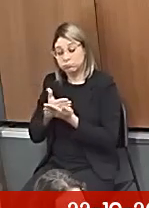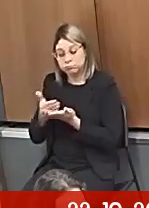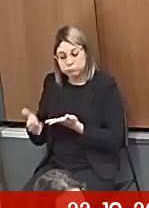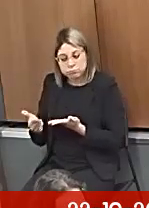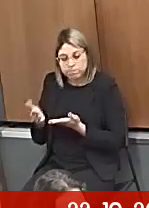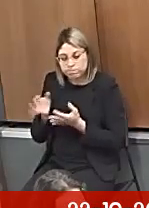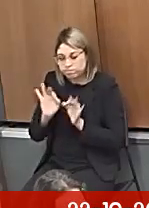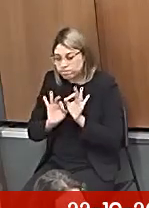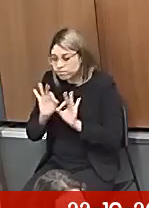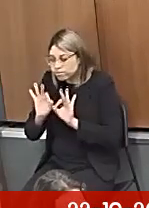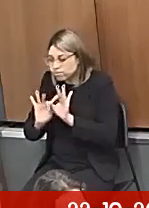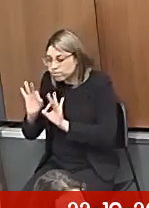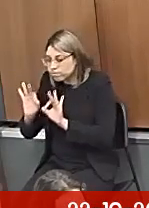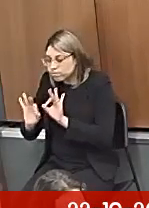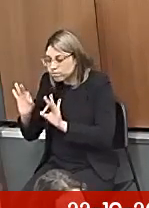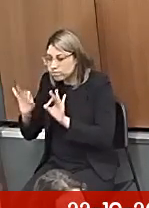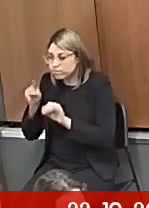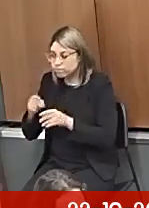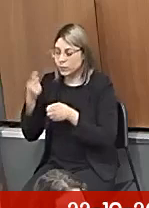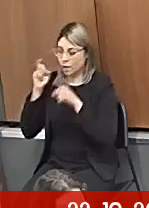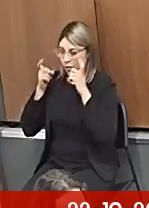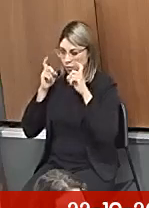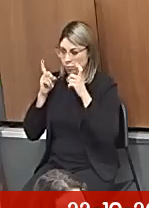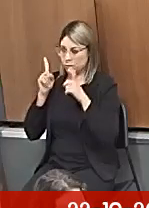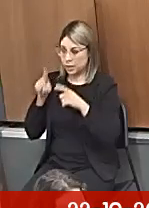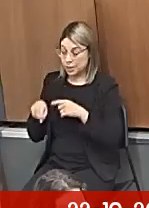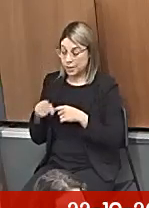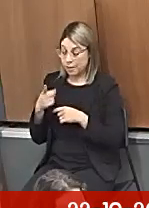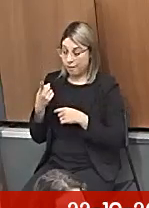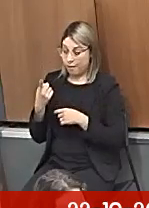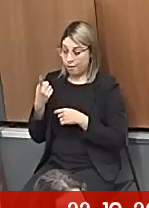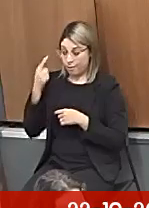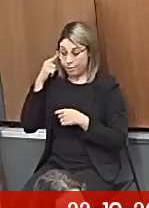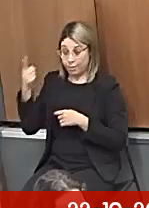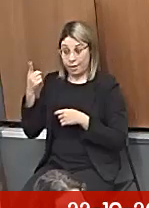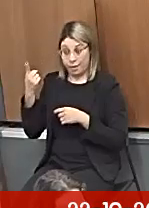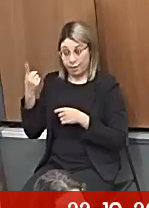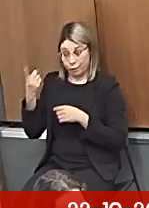fórum, que é uma iniciativa inédita no país, nesta formatação.